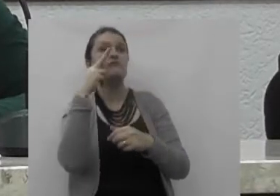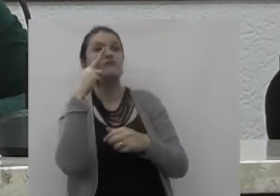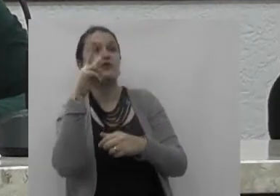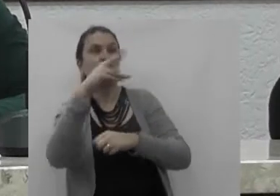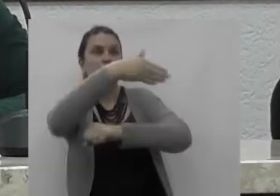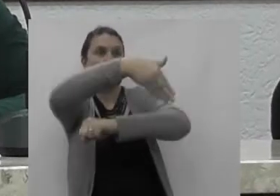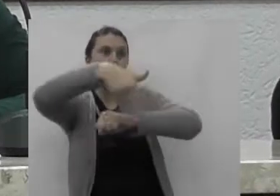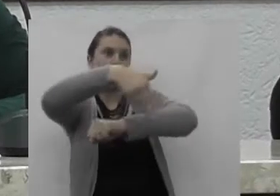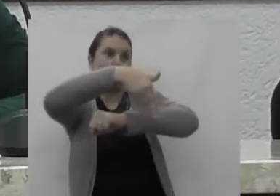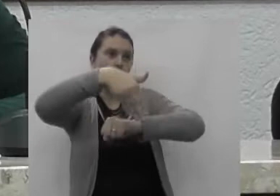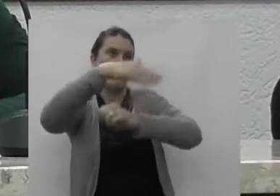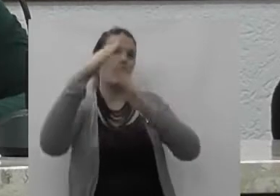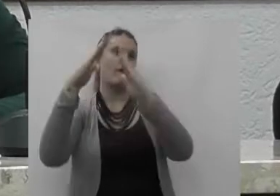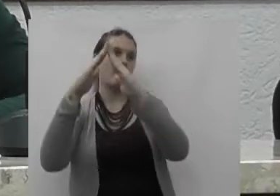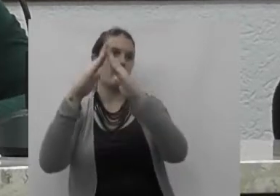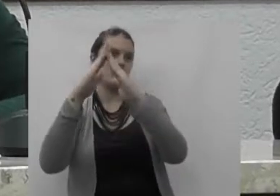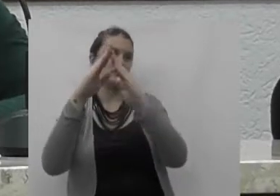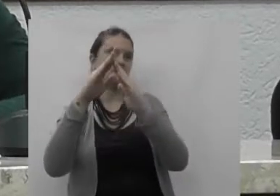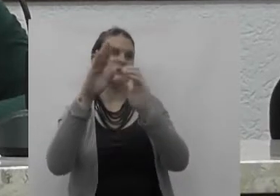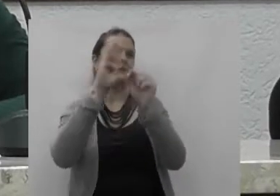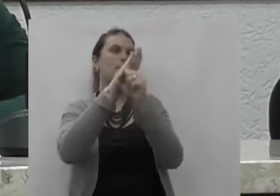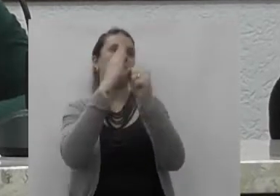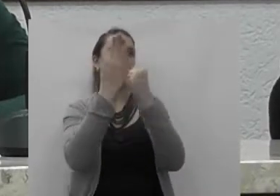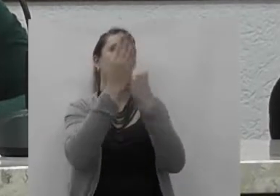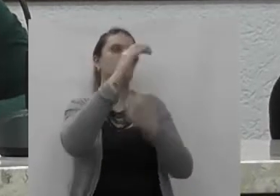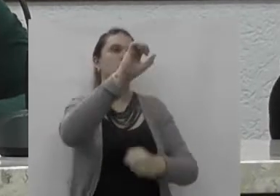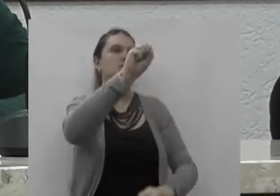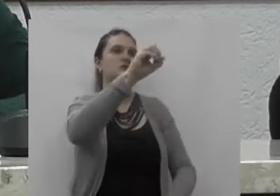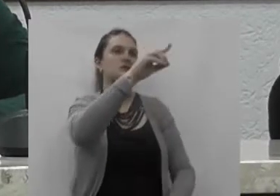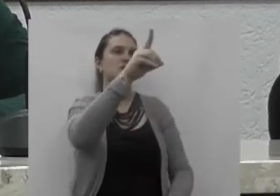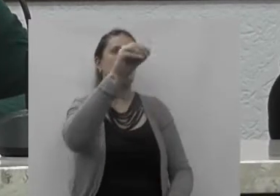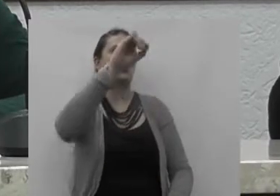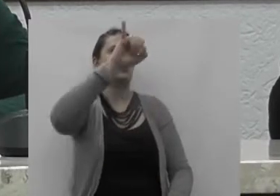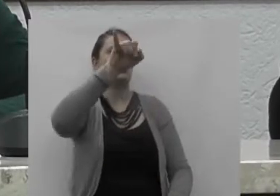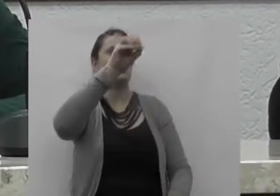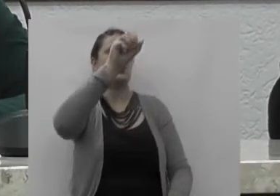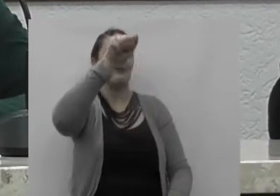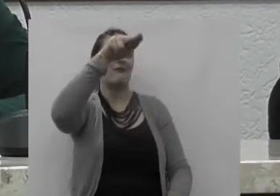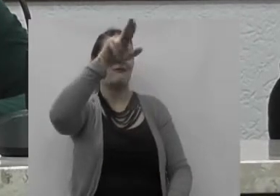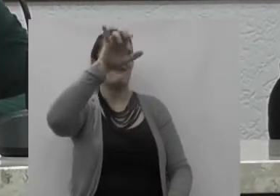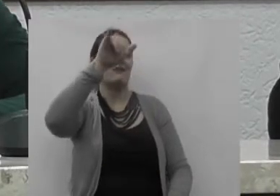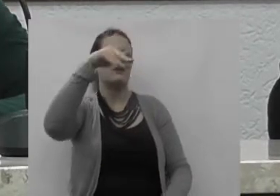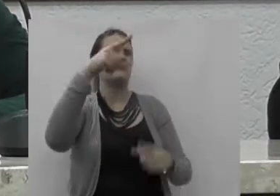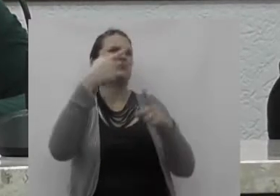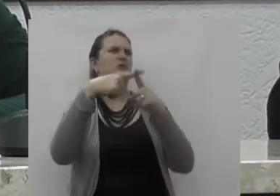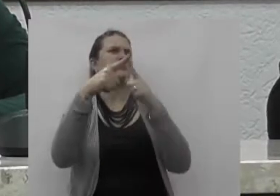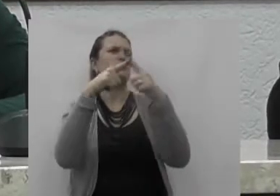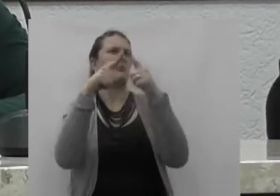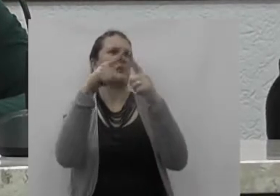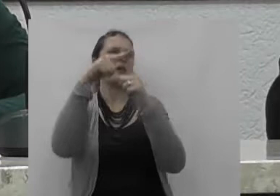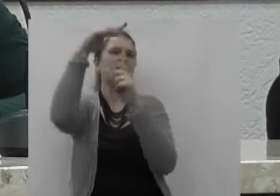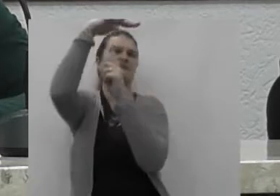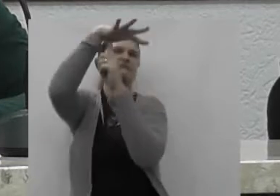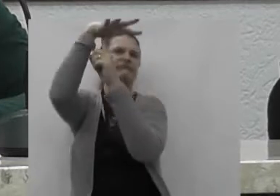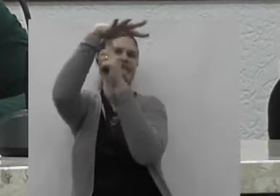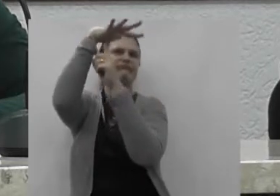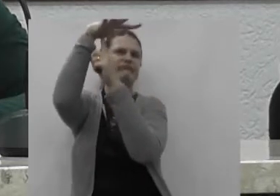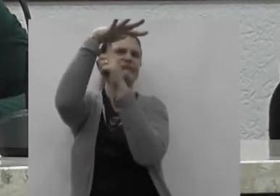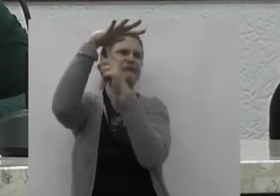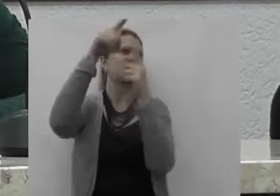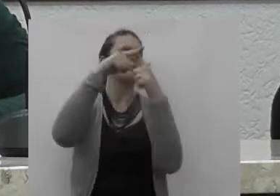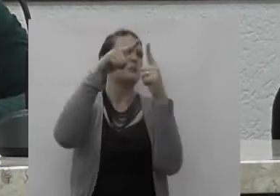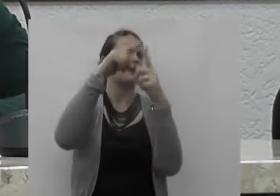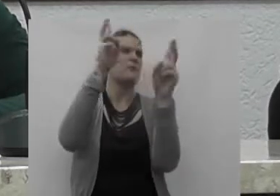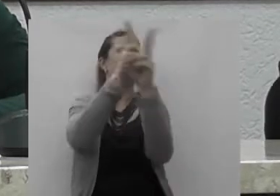ao número 37, no bairro São Joaquim. Há poucos dias tivemos muitos problemas com quedas de